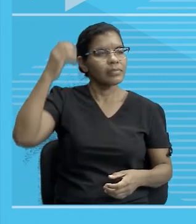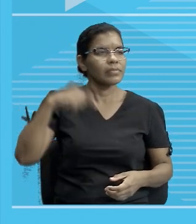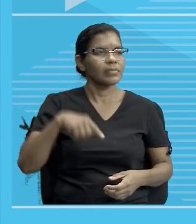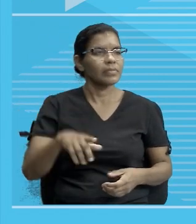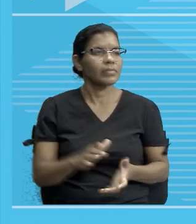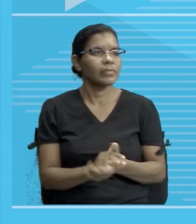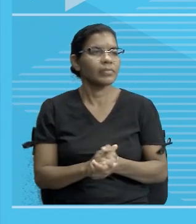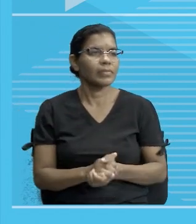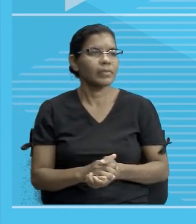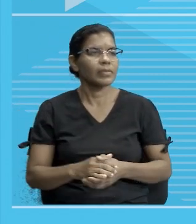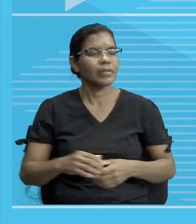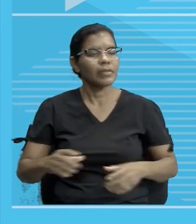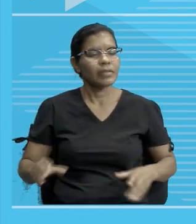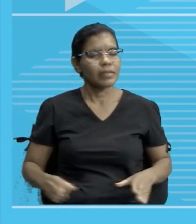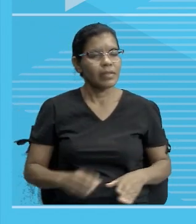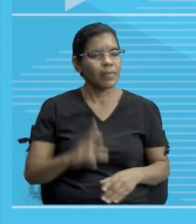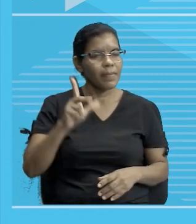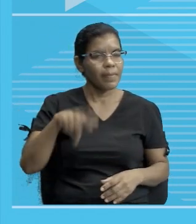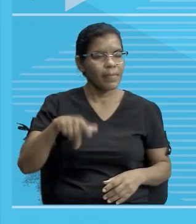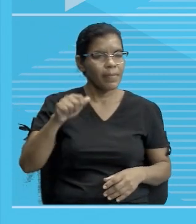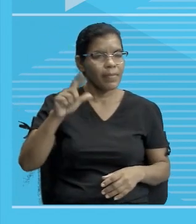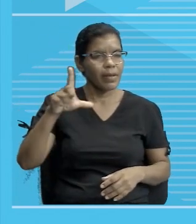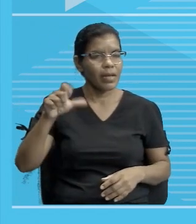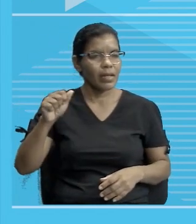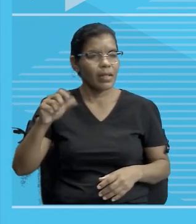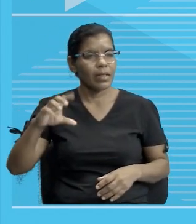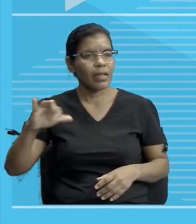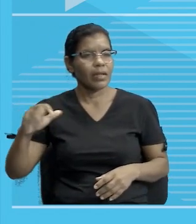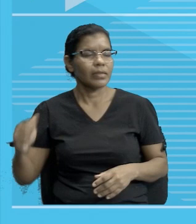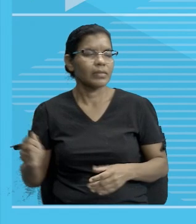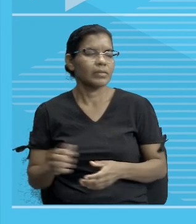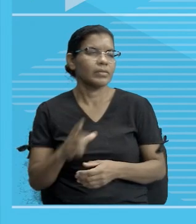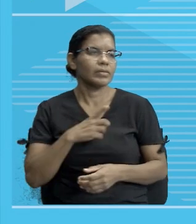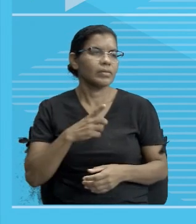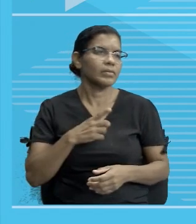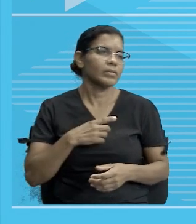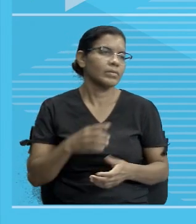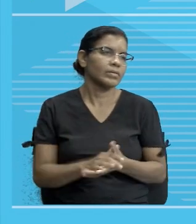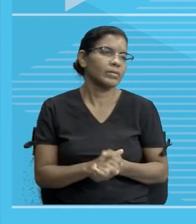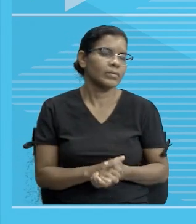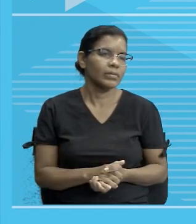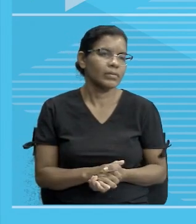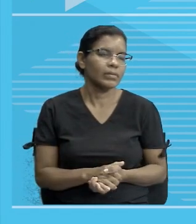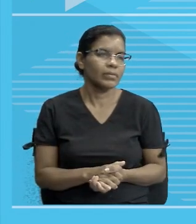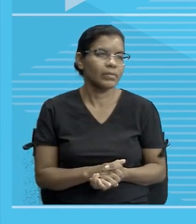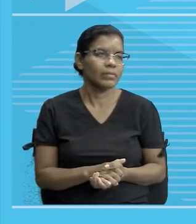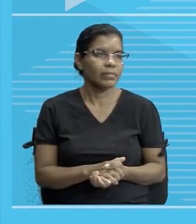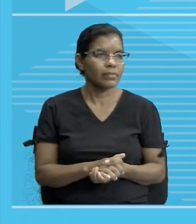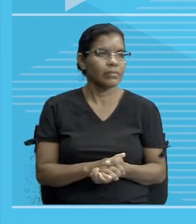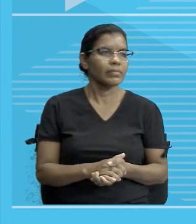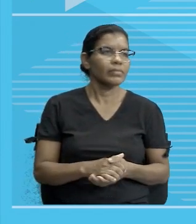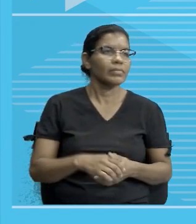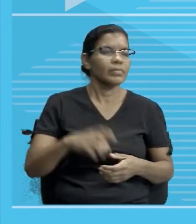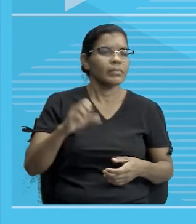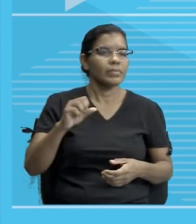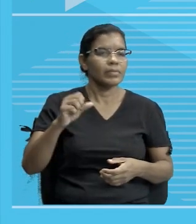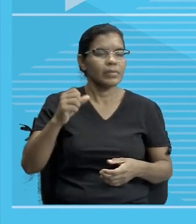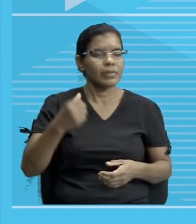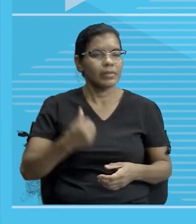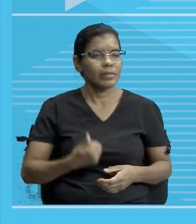lindo mega palácio. Aí tinha. Morava às vezes com o rei 6 mil